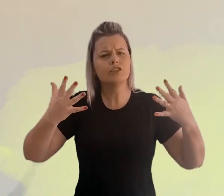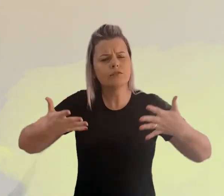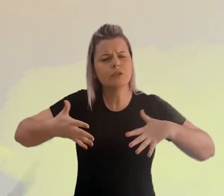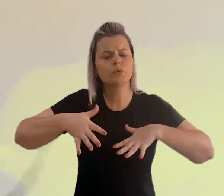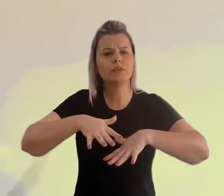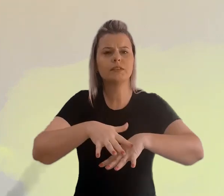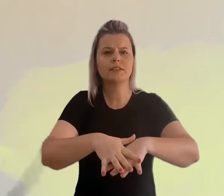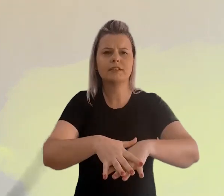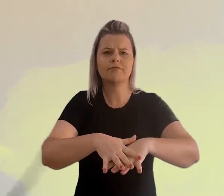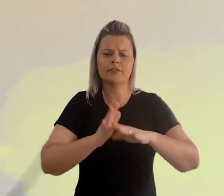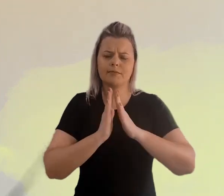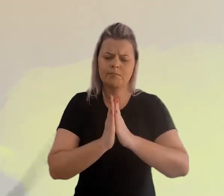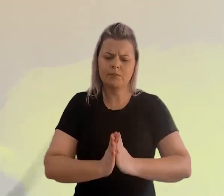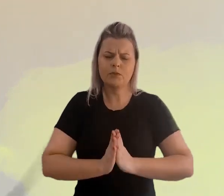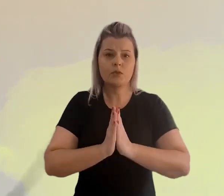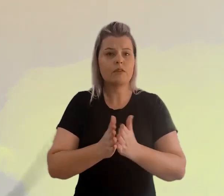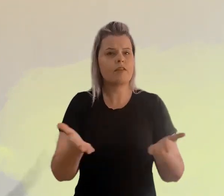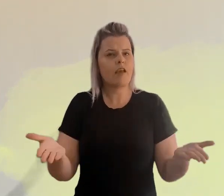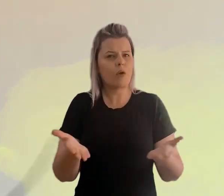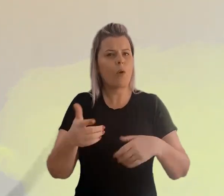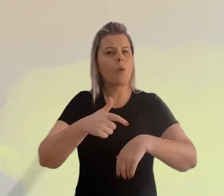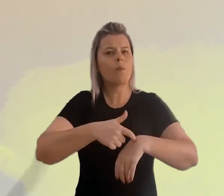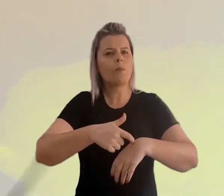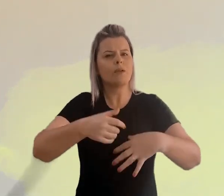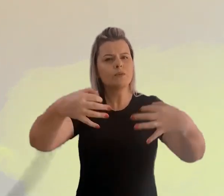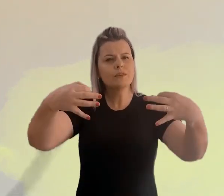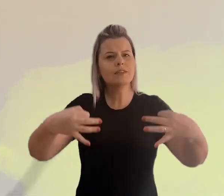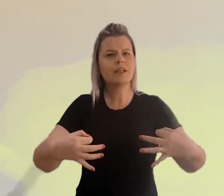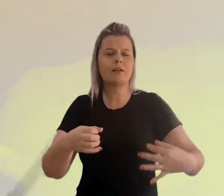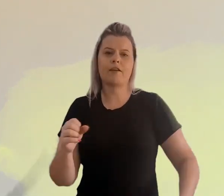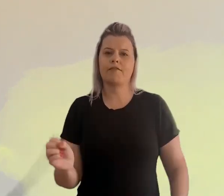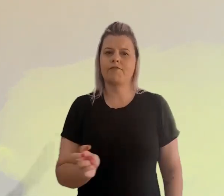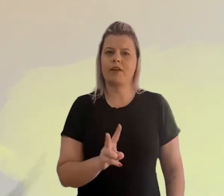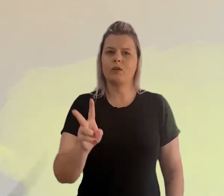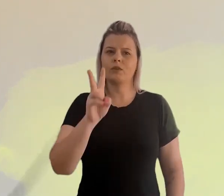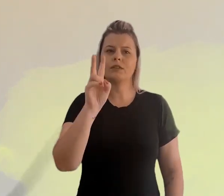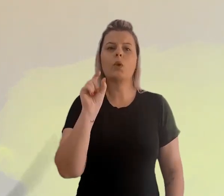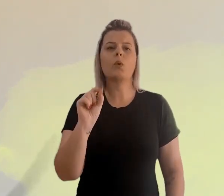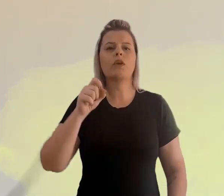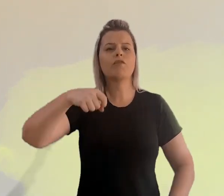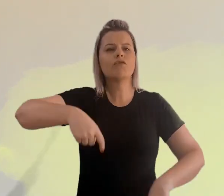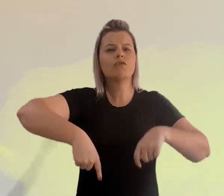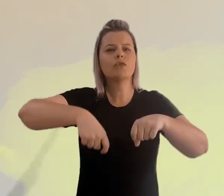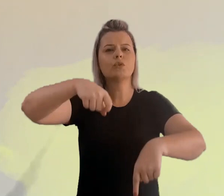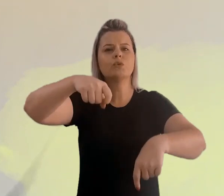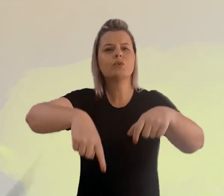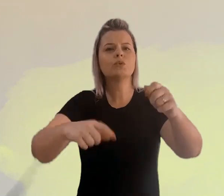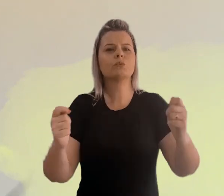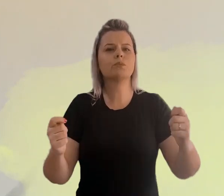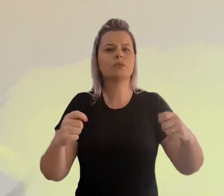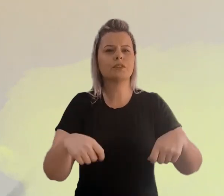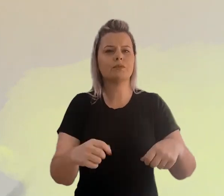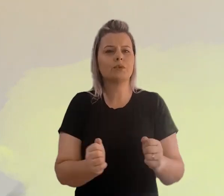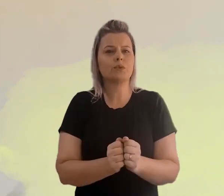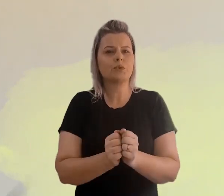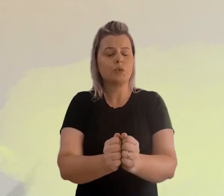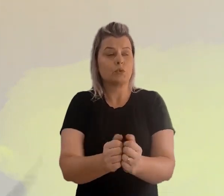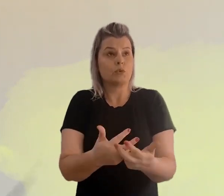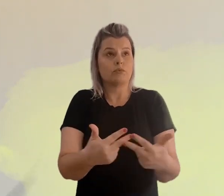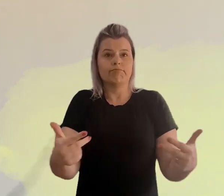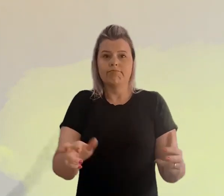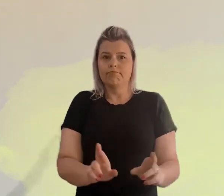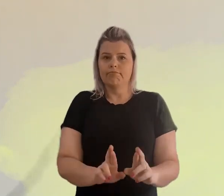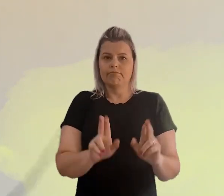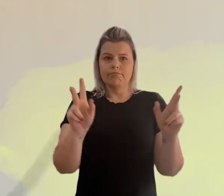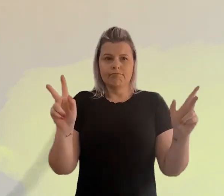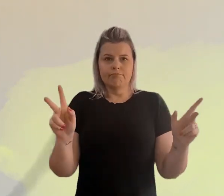atrativa, inclusiva e missionária, e este é um tempo propício para valorizarmos os frutos possíveis